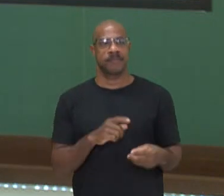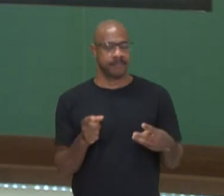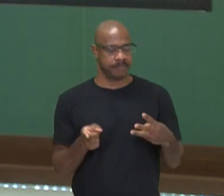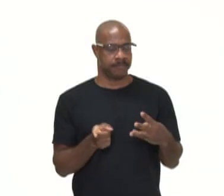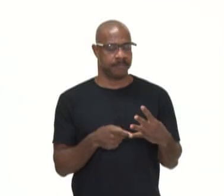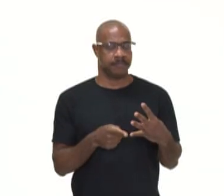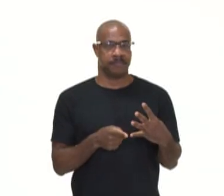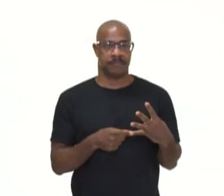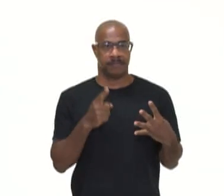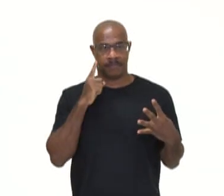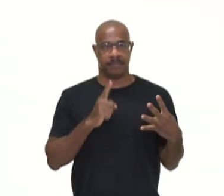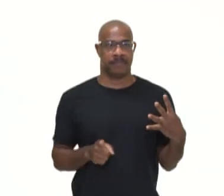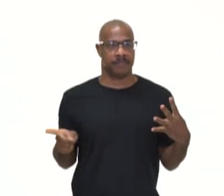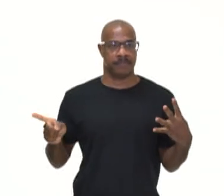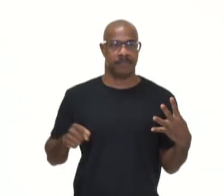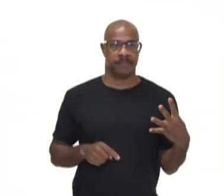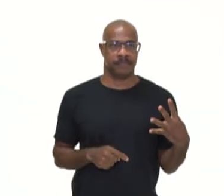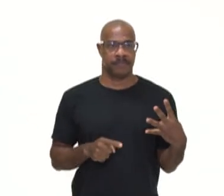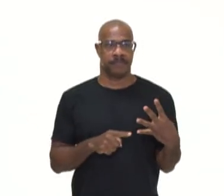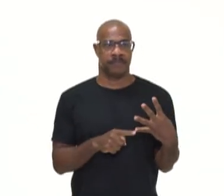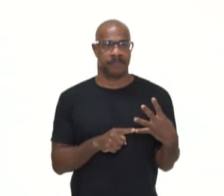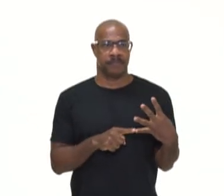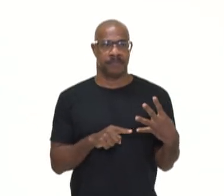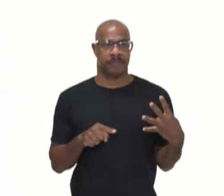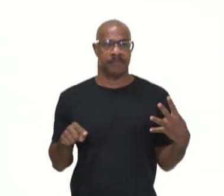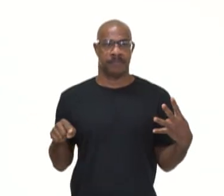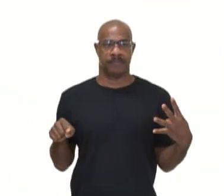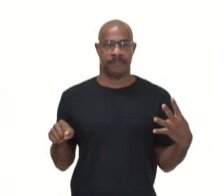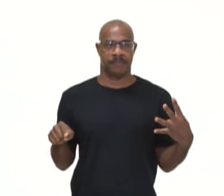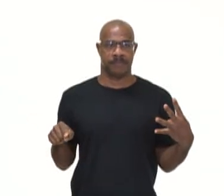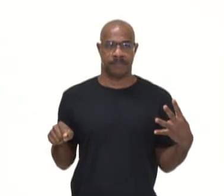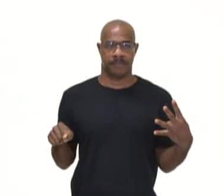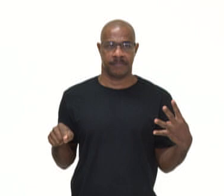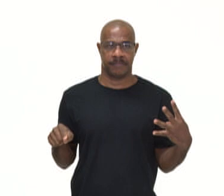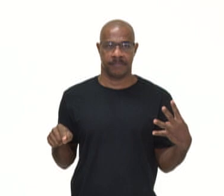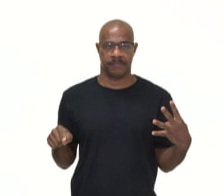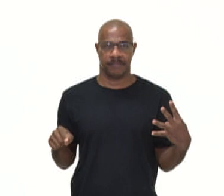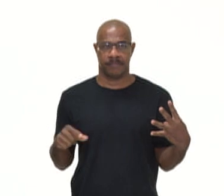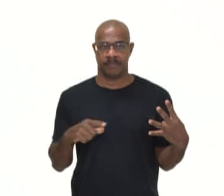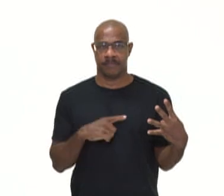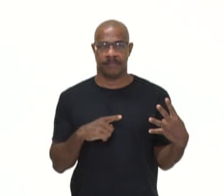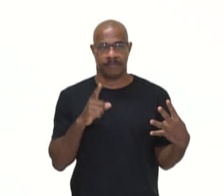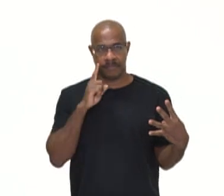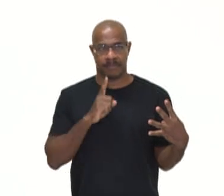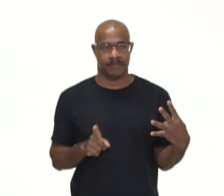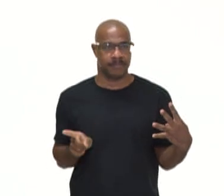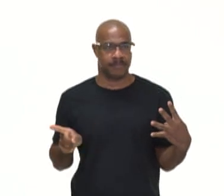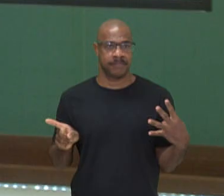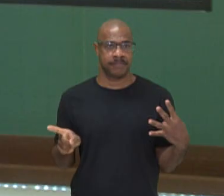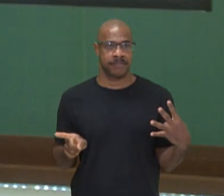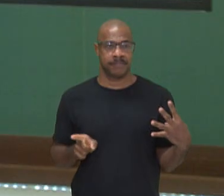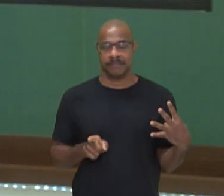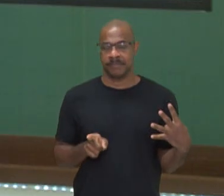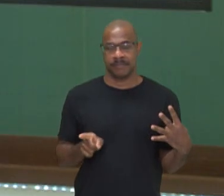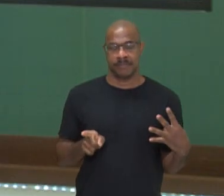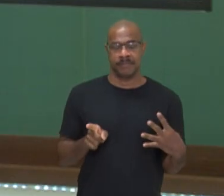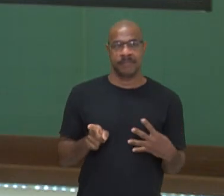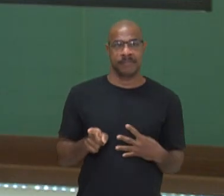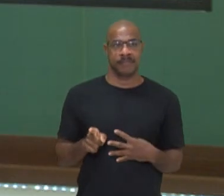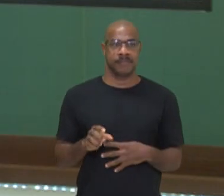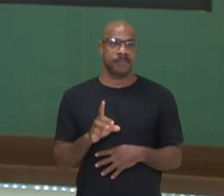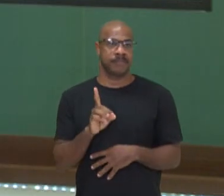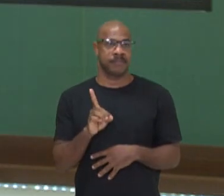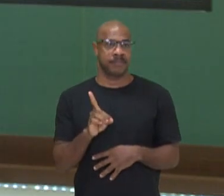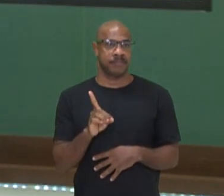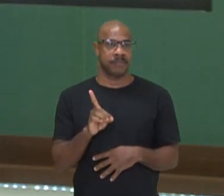Número 4. Donald needed help with homework. Didn't he? Donald precisava de ajuda com a lição de